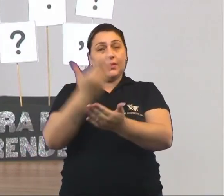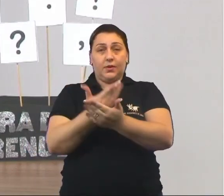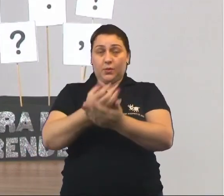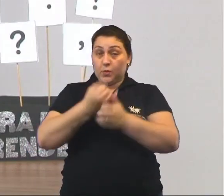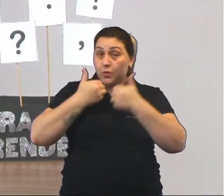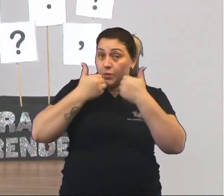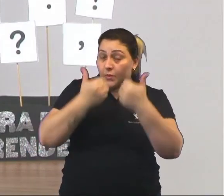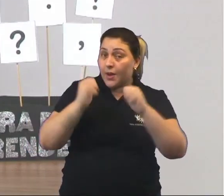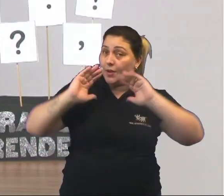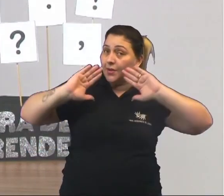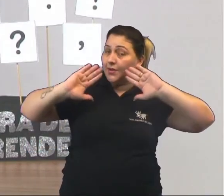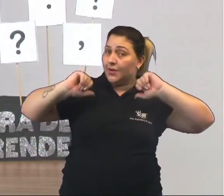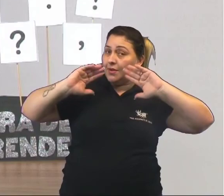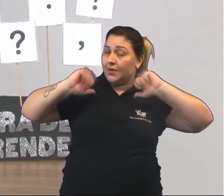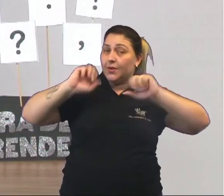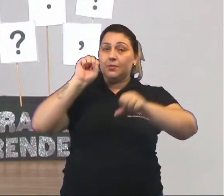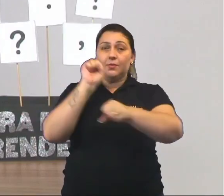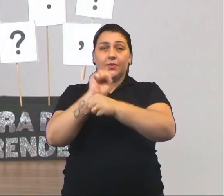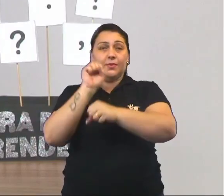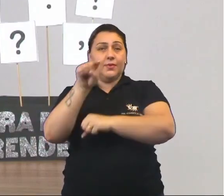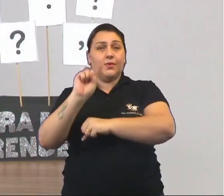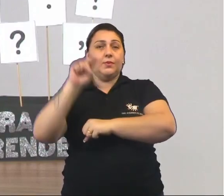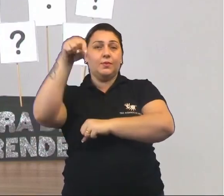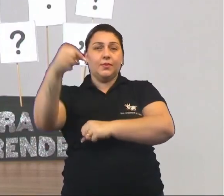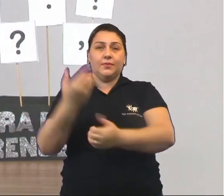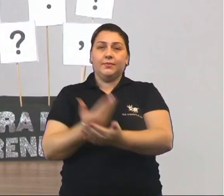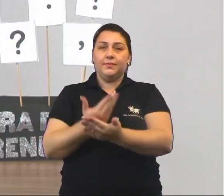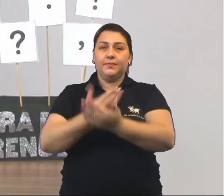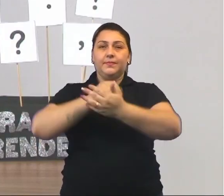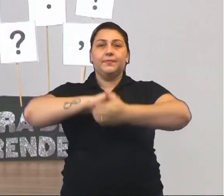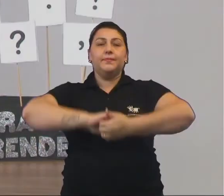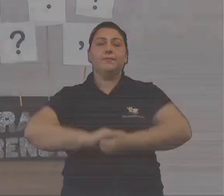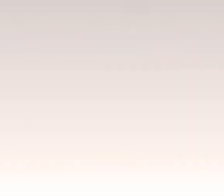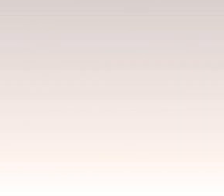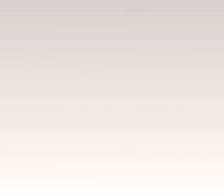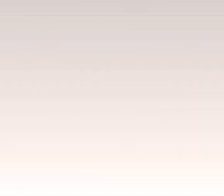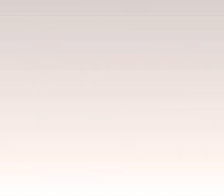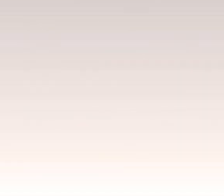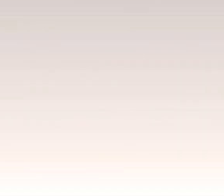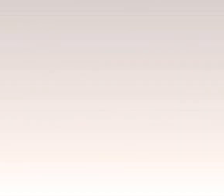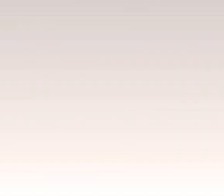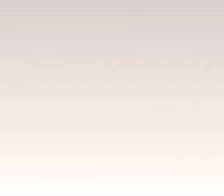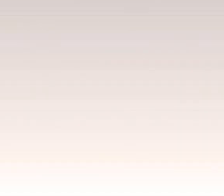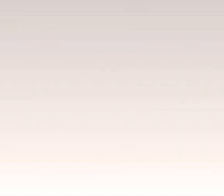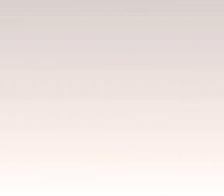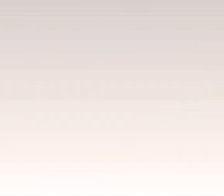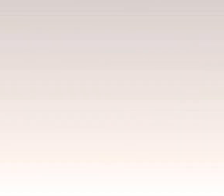aulas. Tudo bem? Tchau, tchau, e eu espero você na nossa próxima aula.